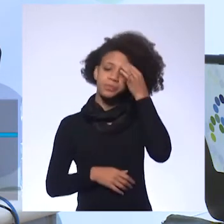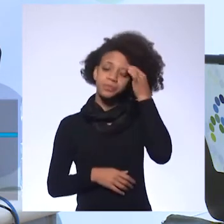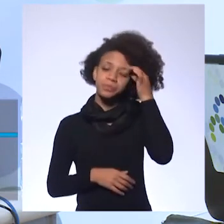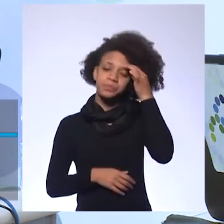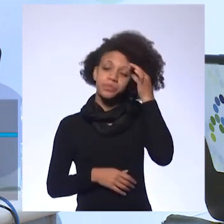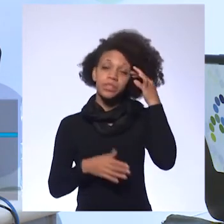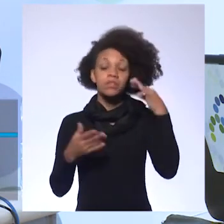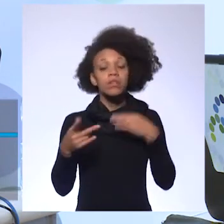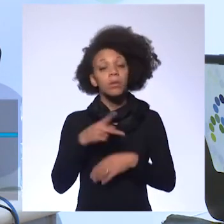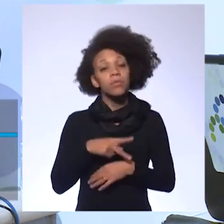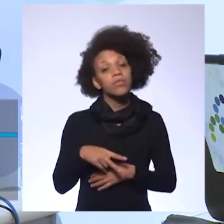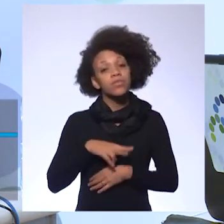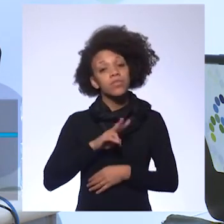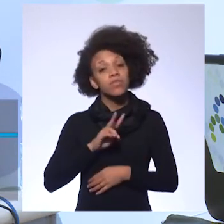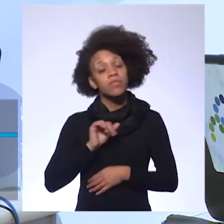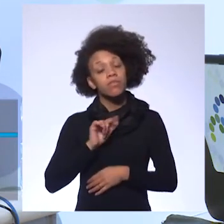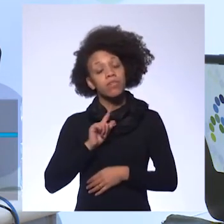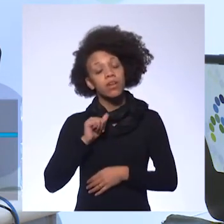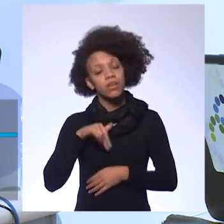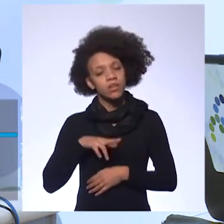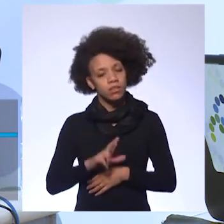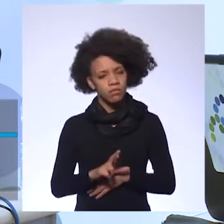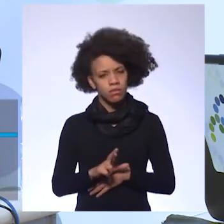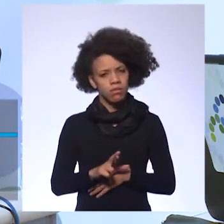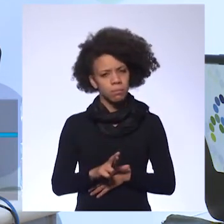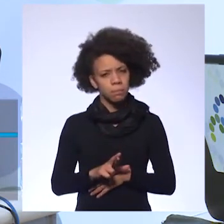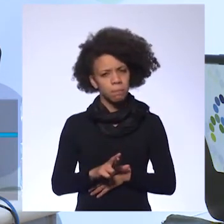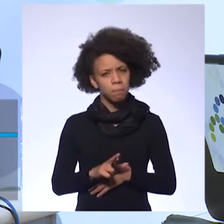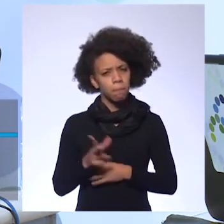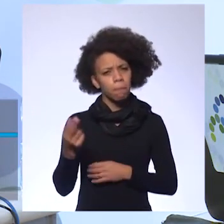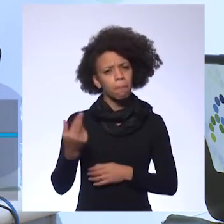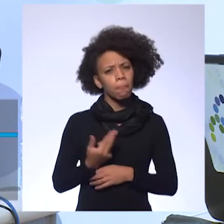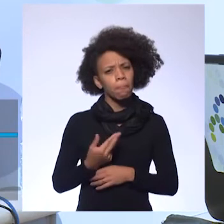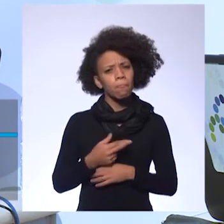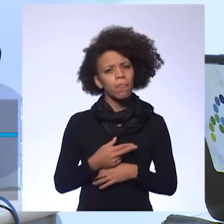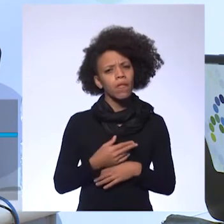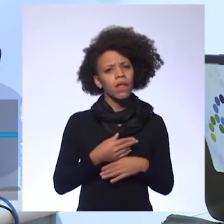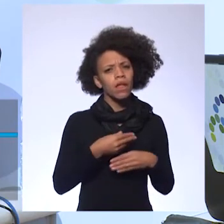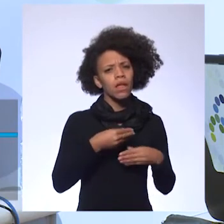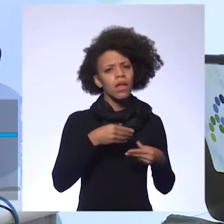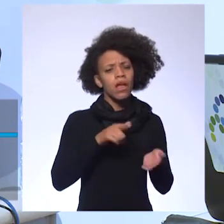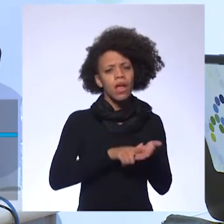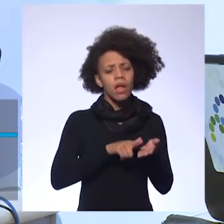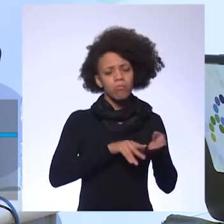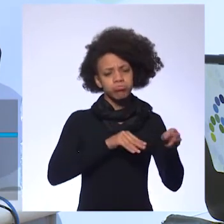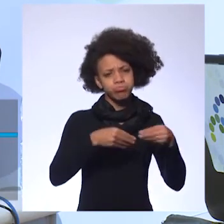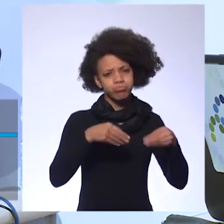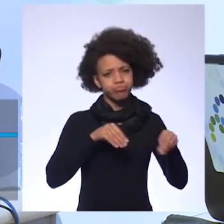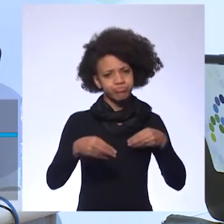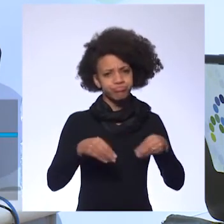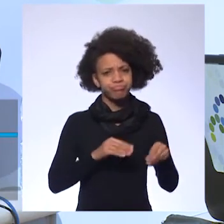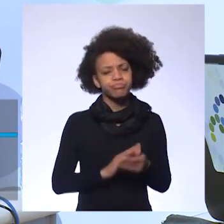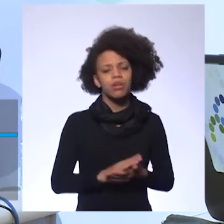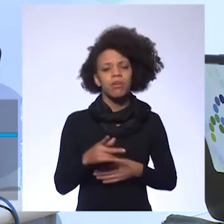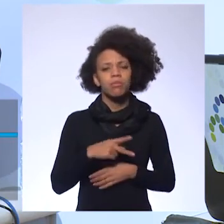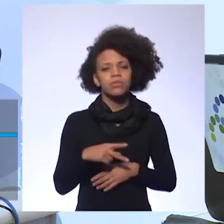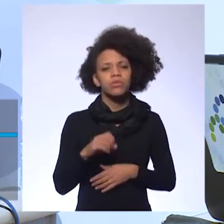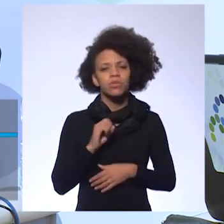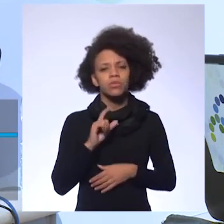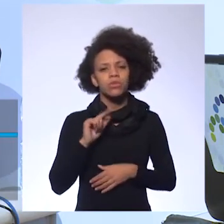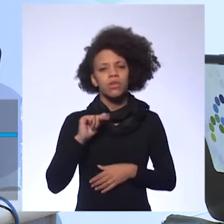Então, o professor Wagner, professora Milene, citou embalagens plásticas, a professora